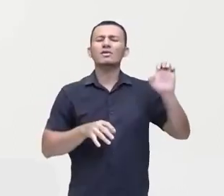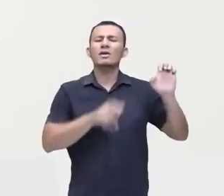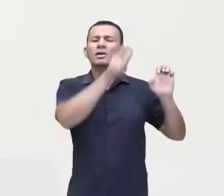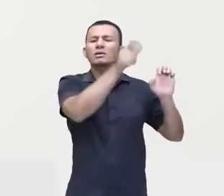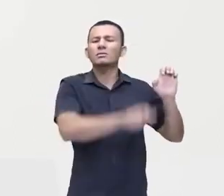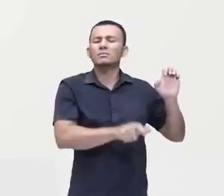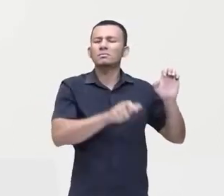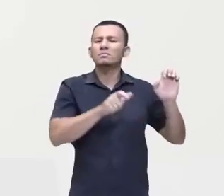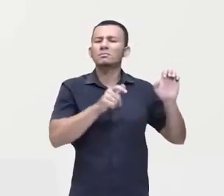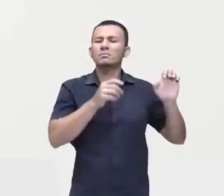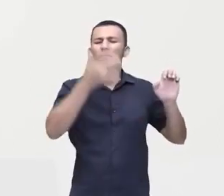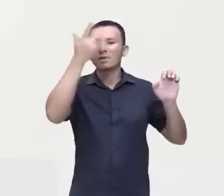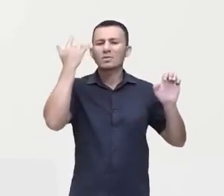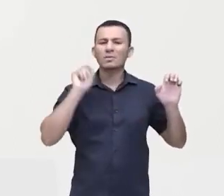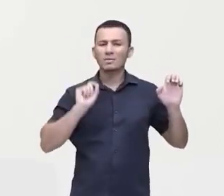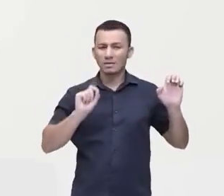dele.